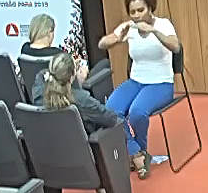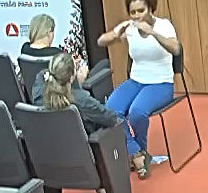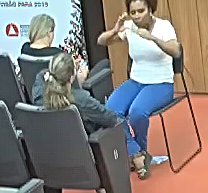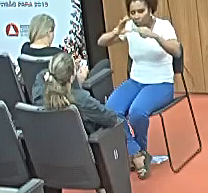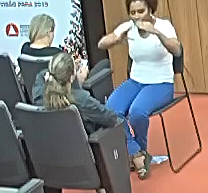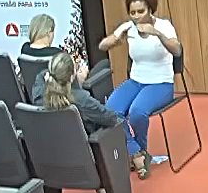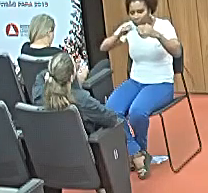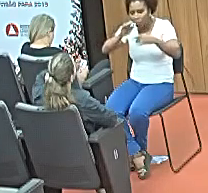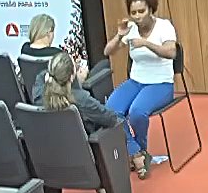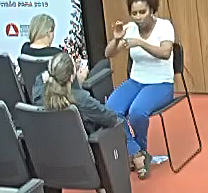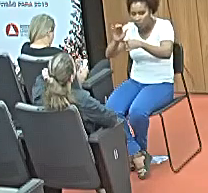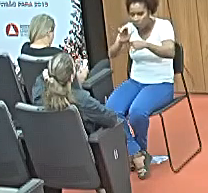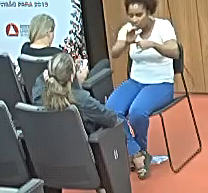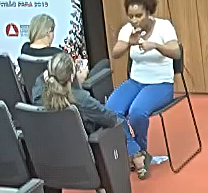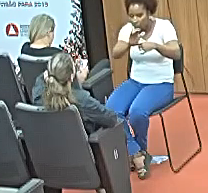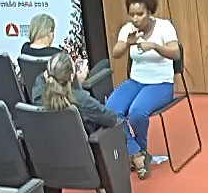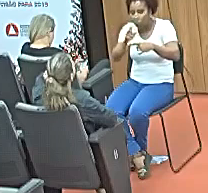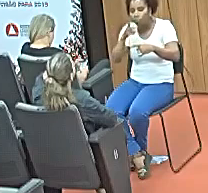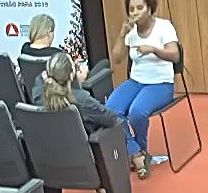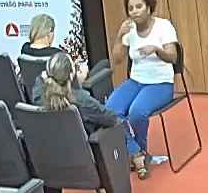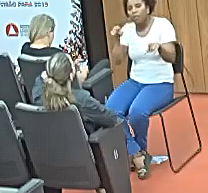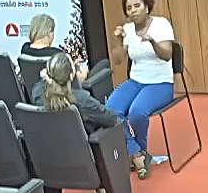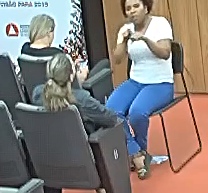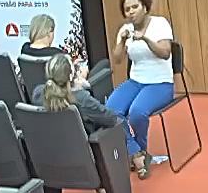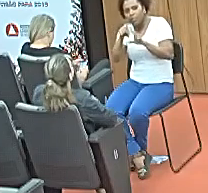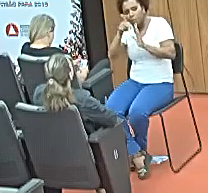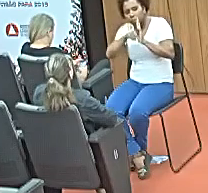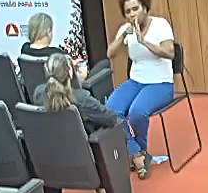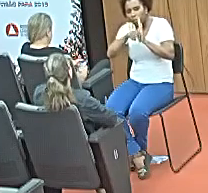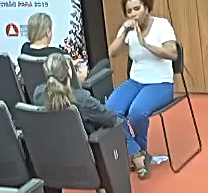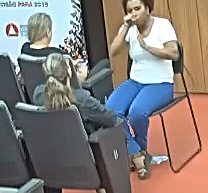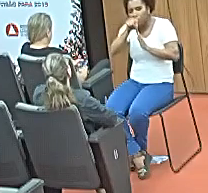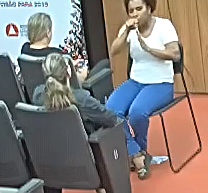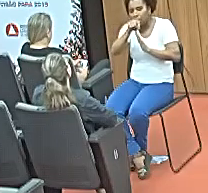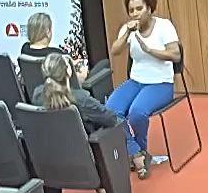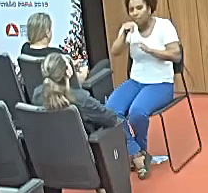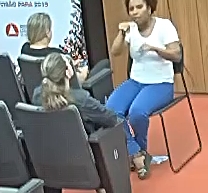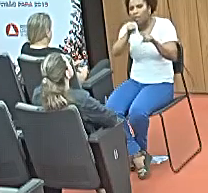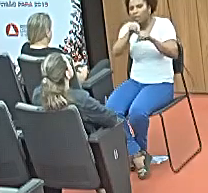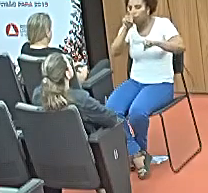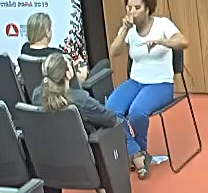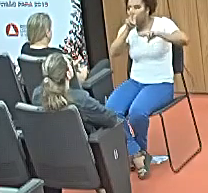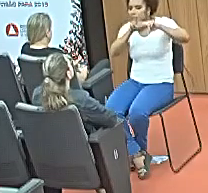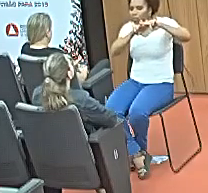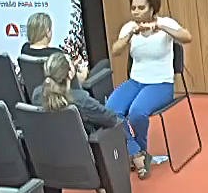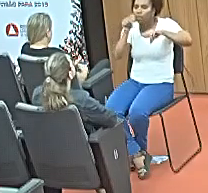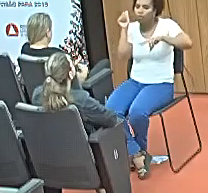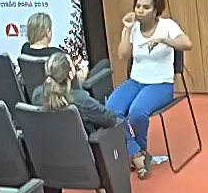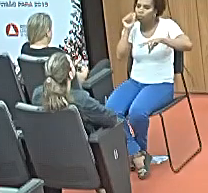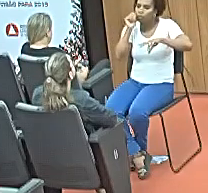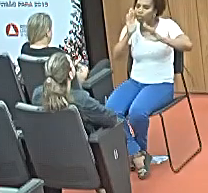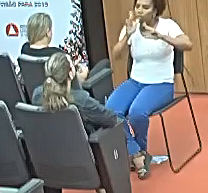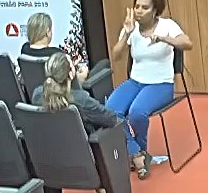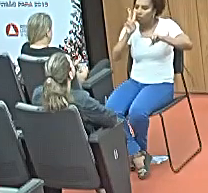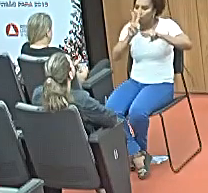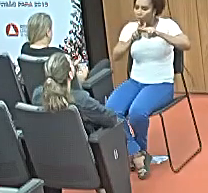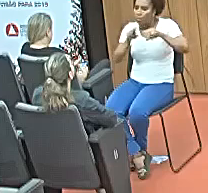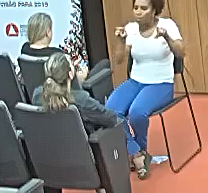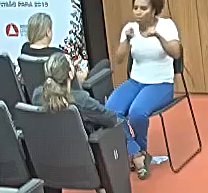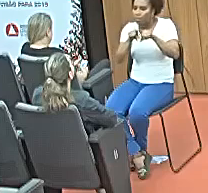atendimento à política nacional de atenção a mulheres em privação de liberdade e egressos do sistema prisional